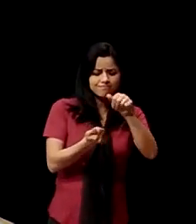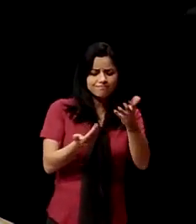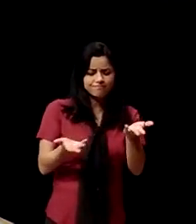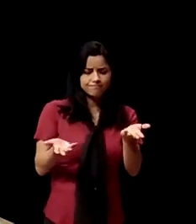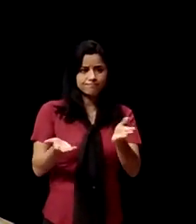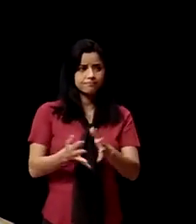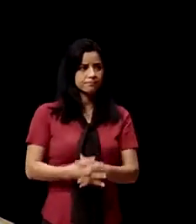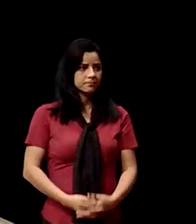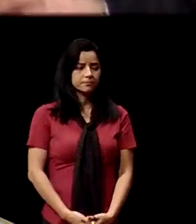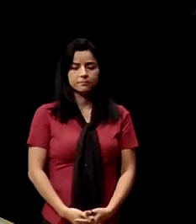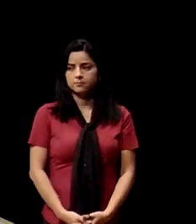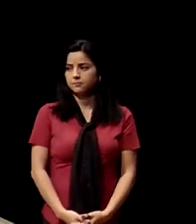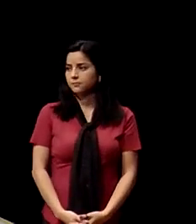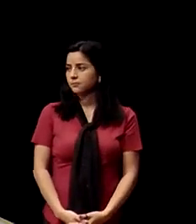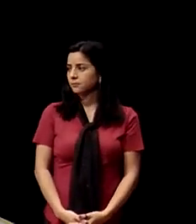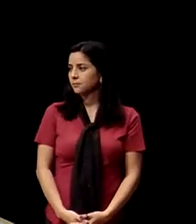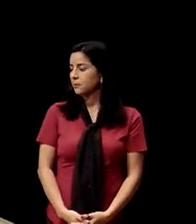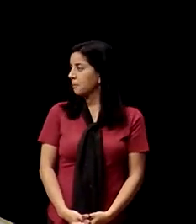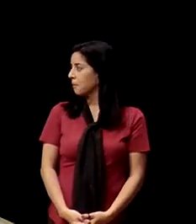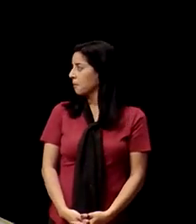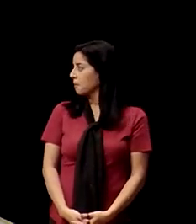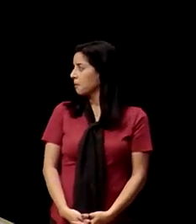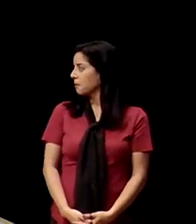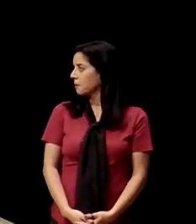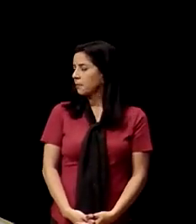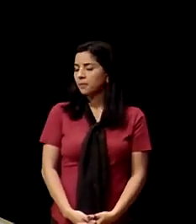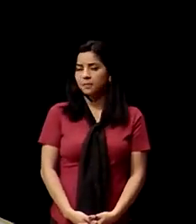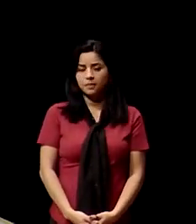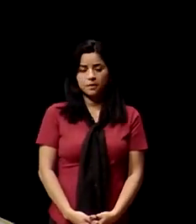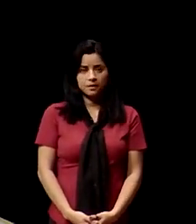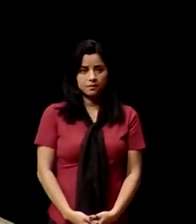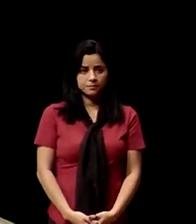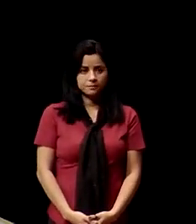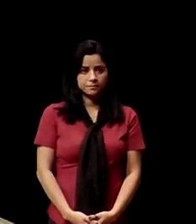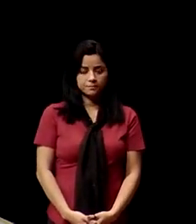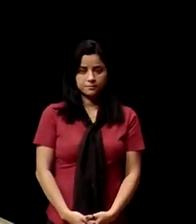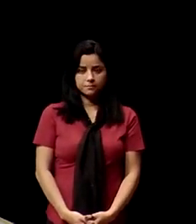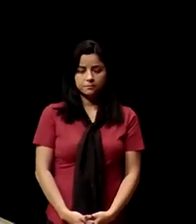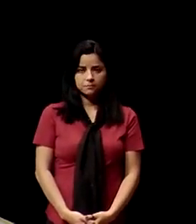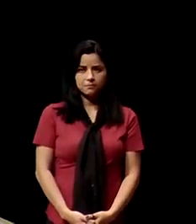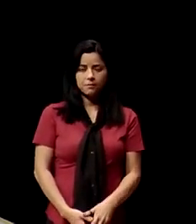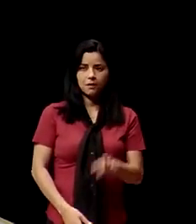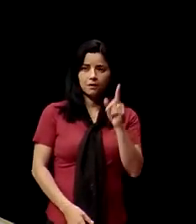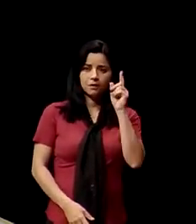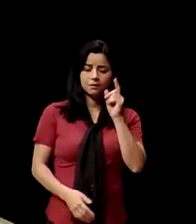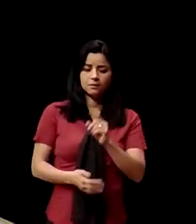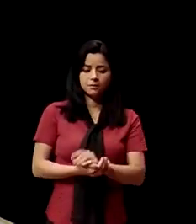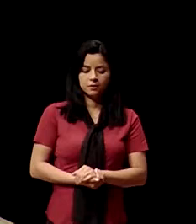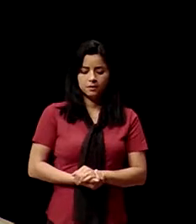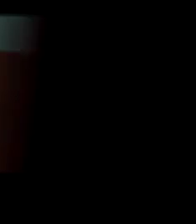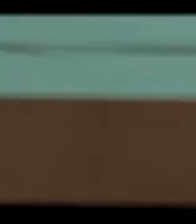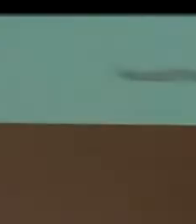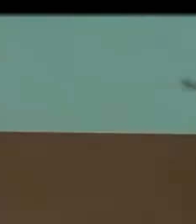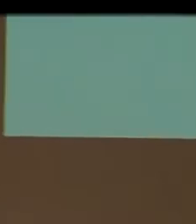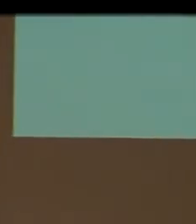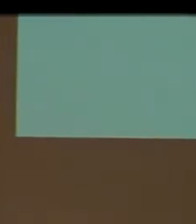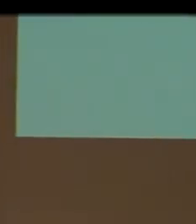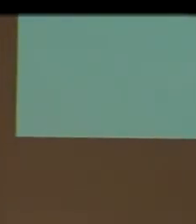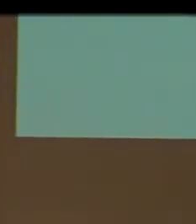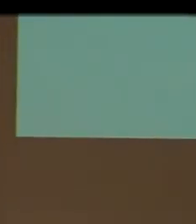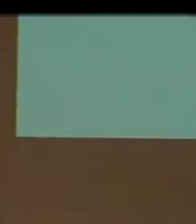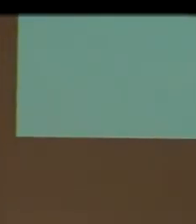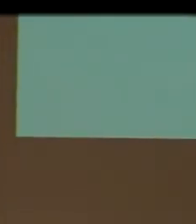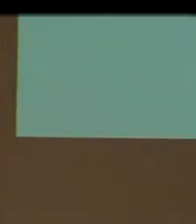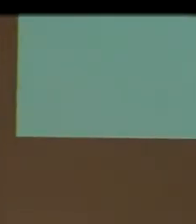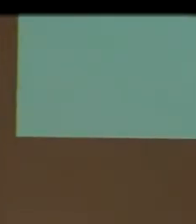Concerning social pedagogy as a discipline, branch of studies and field of